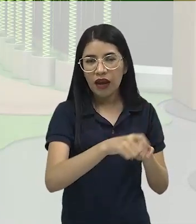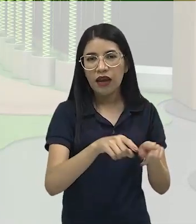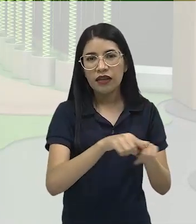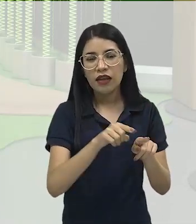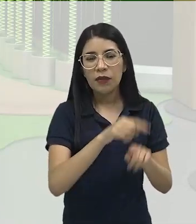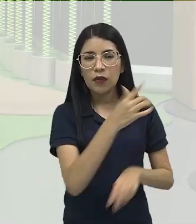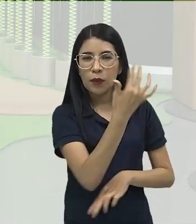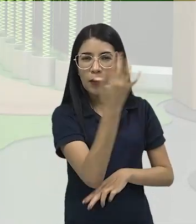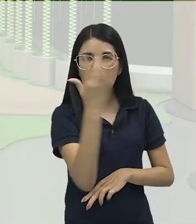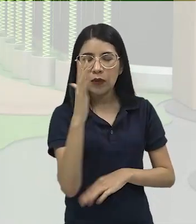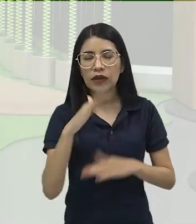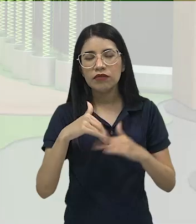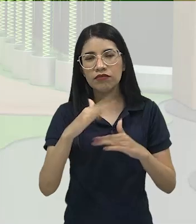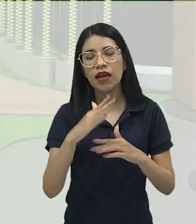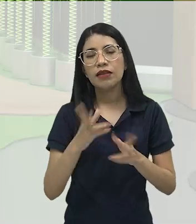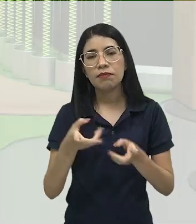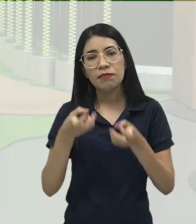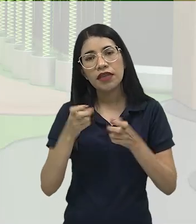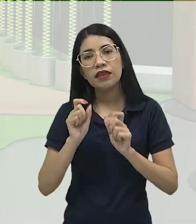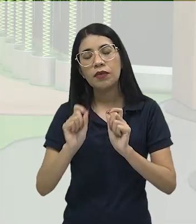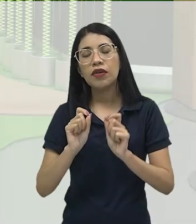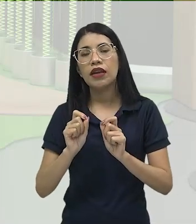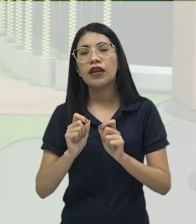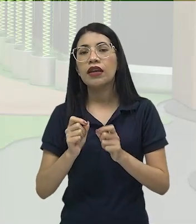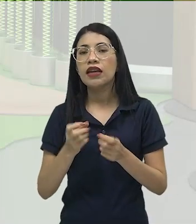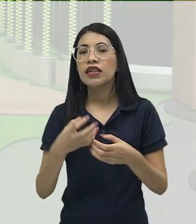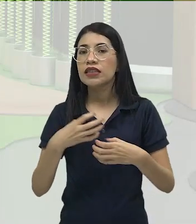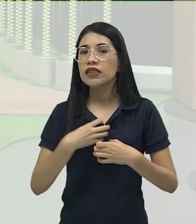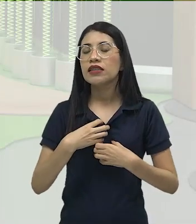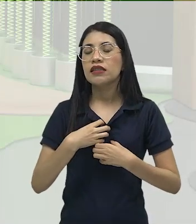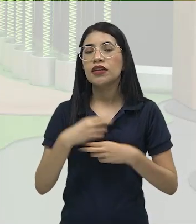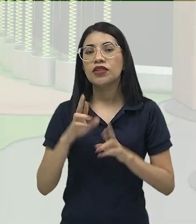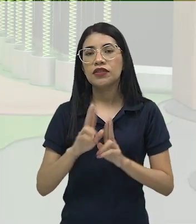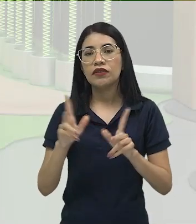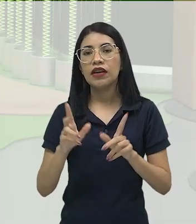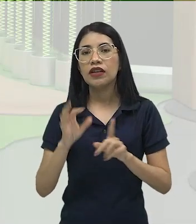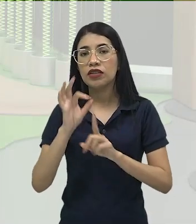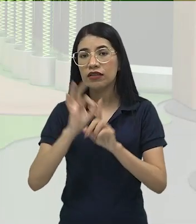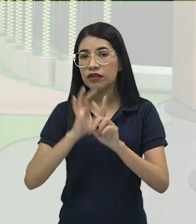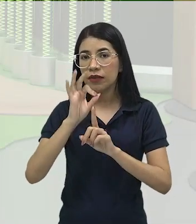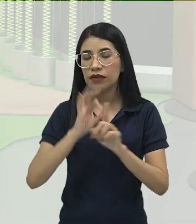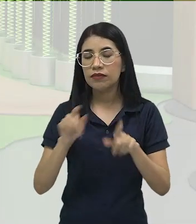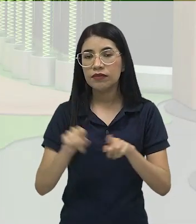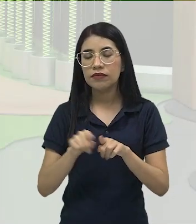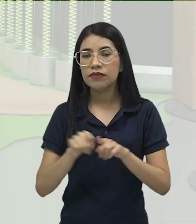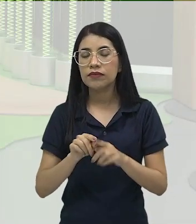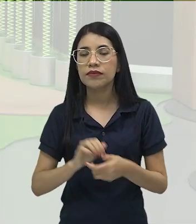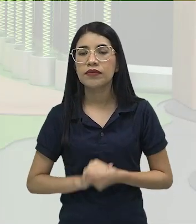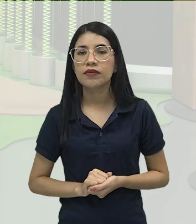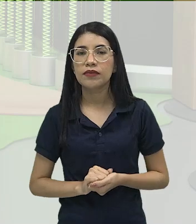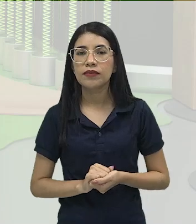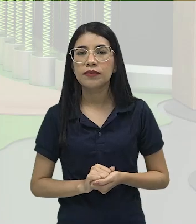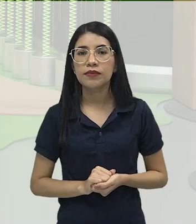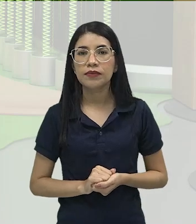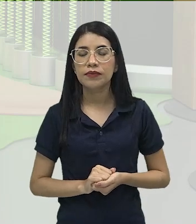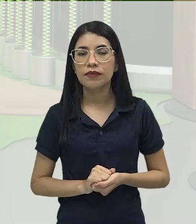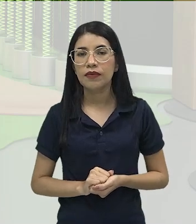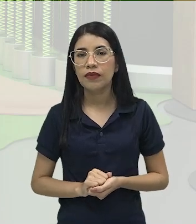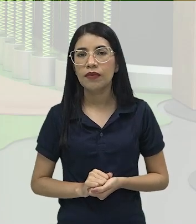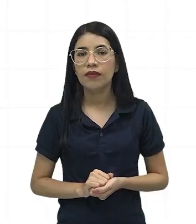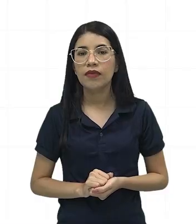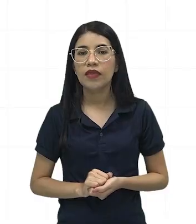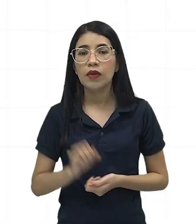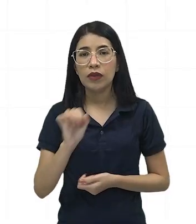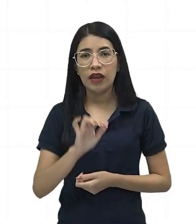próximo à natureza, a gente consegue perceber bem a diferença, né? E é isso que aparece aí nesse quadro,